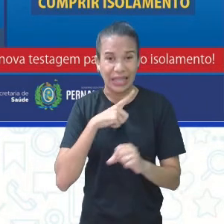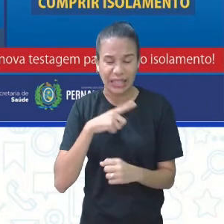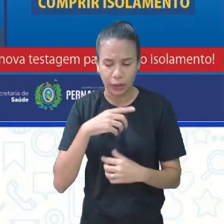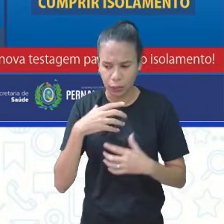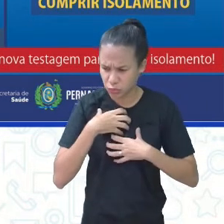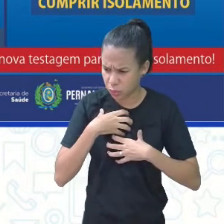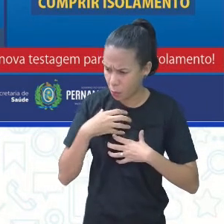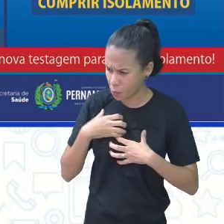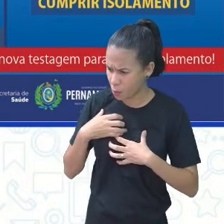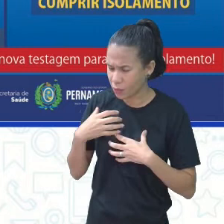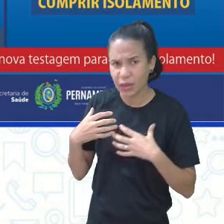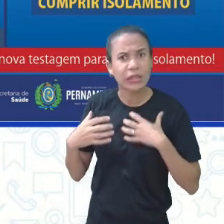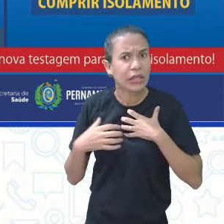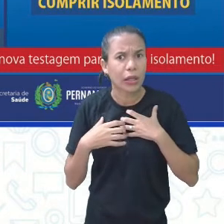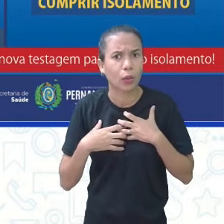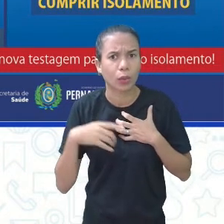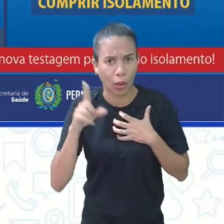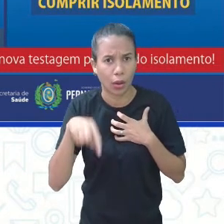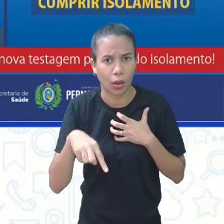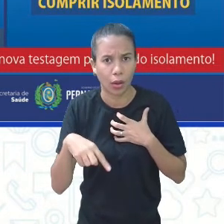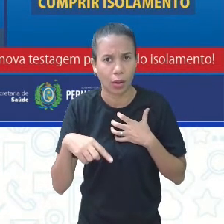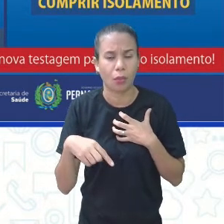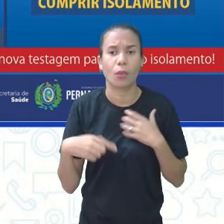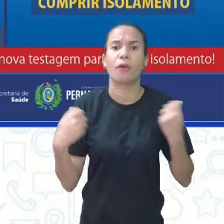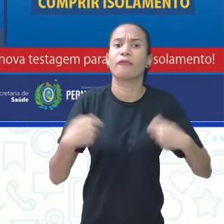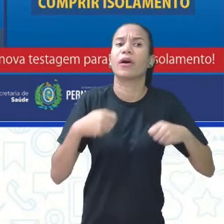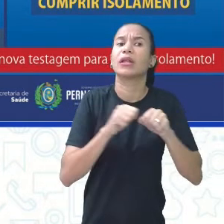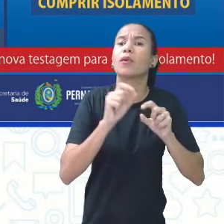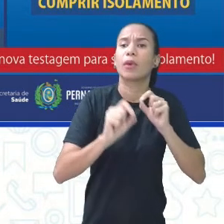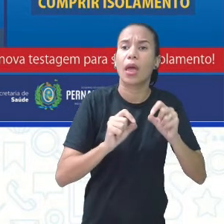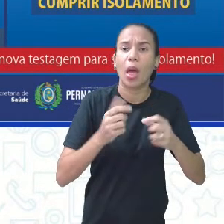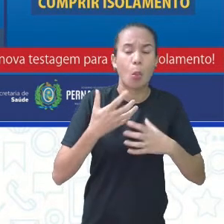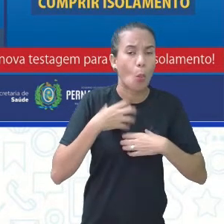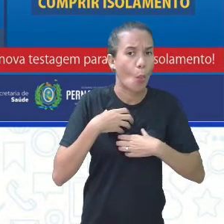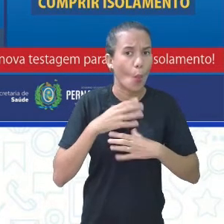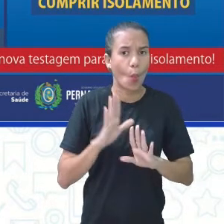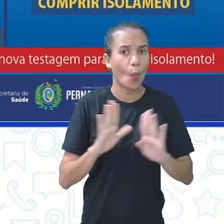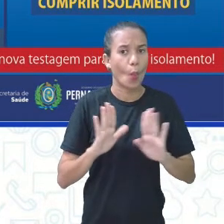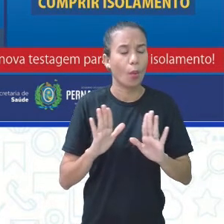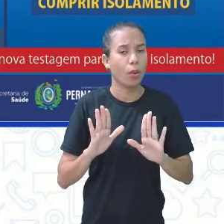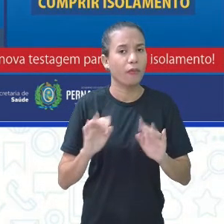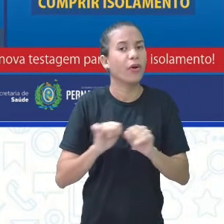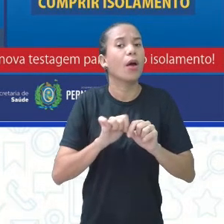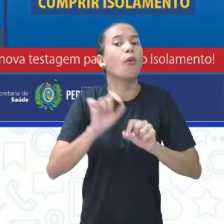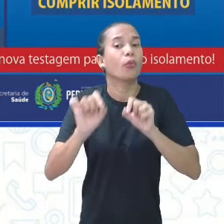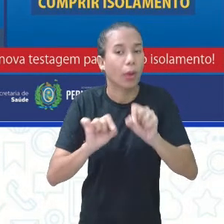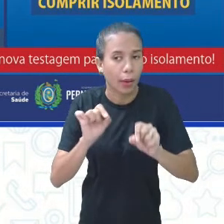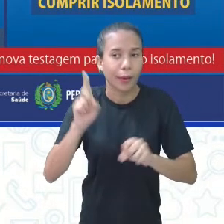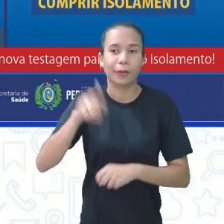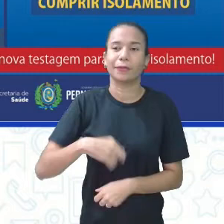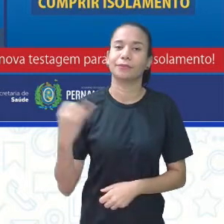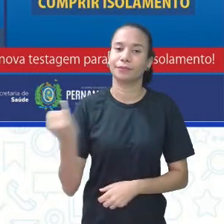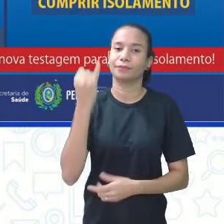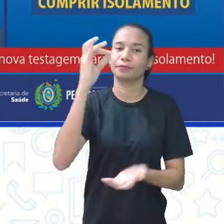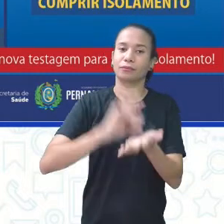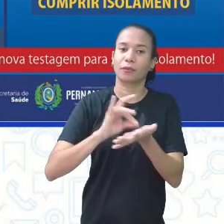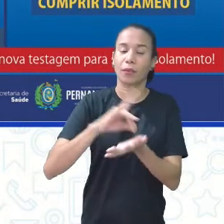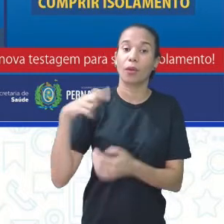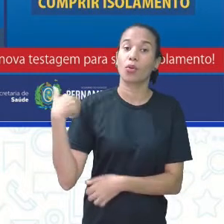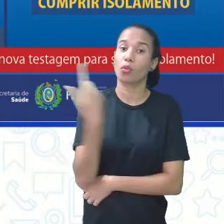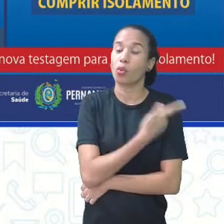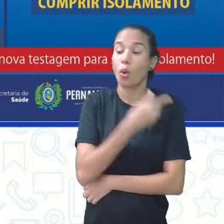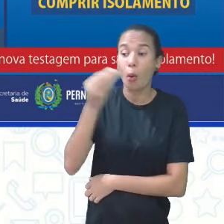com sintomas, o que é que a gente tem que fazer? Sem sintomas, o que é que a gente tem que fazer? Então, é muito importante que a gente